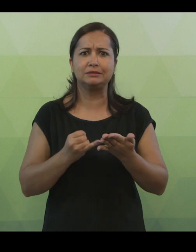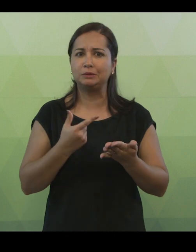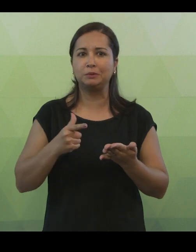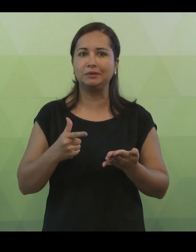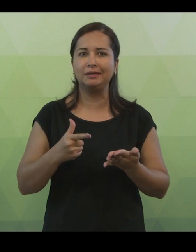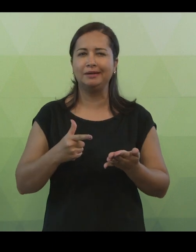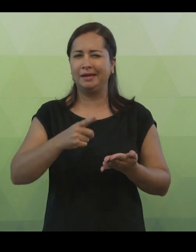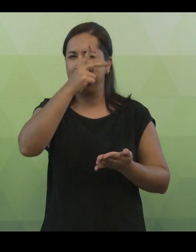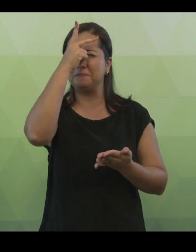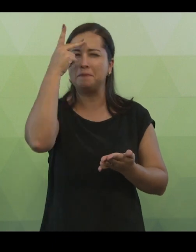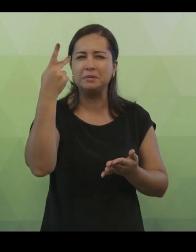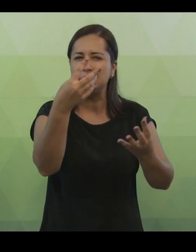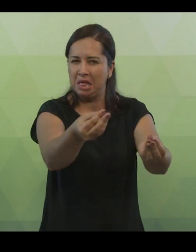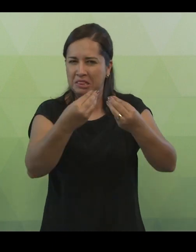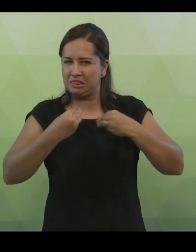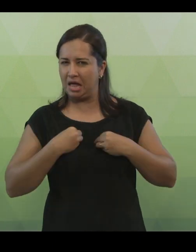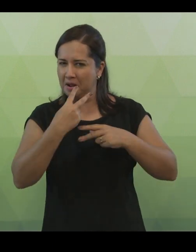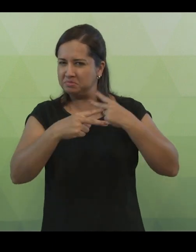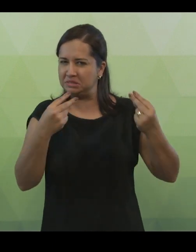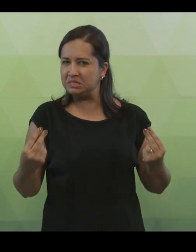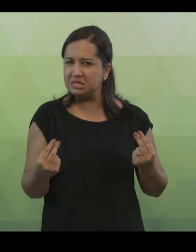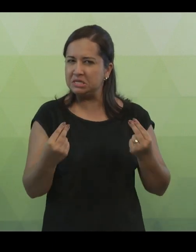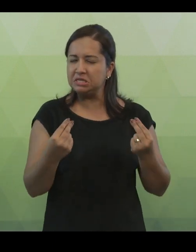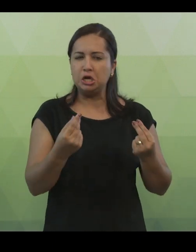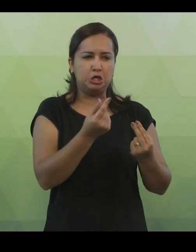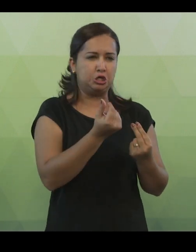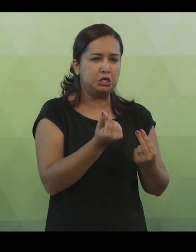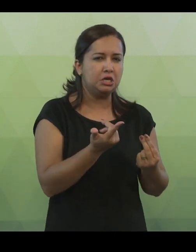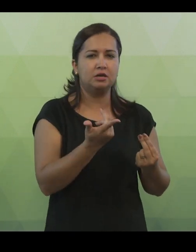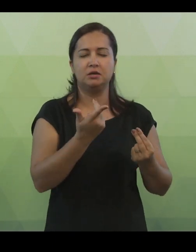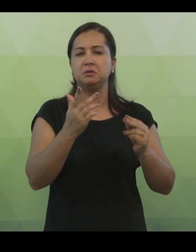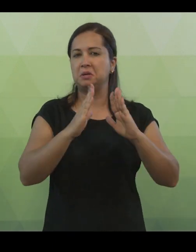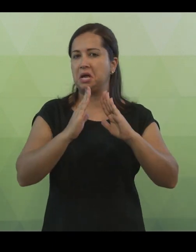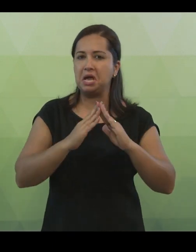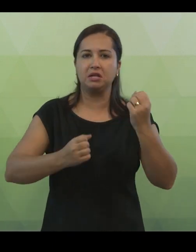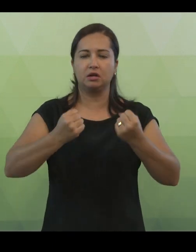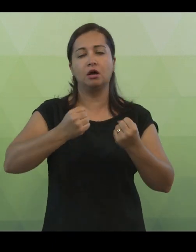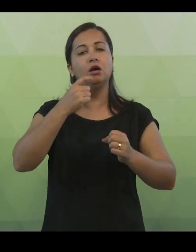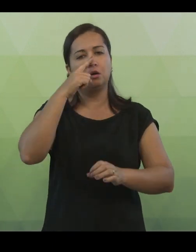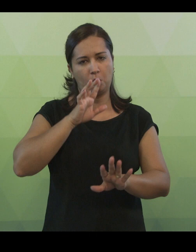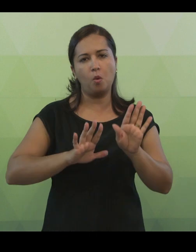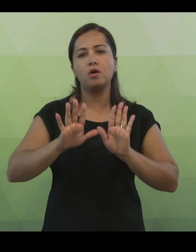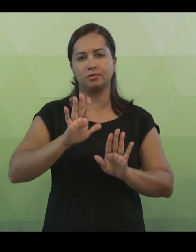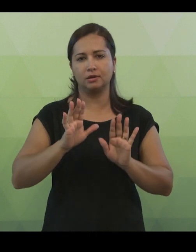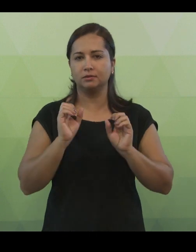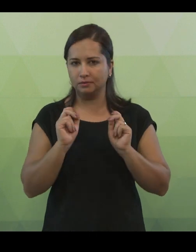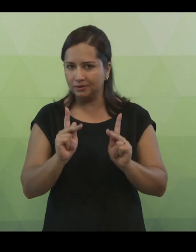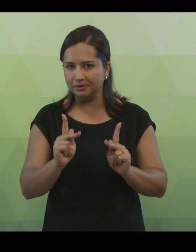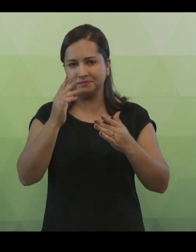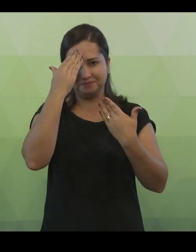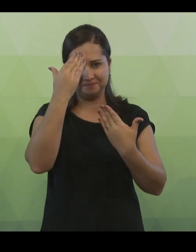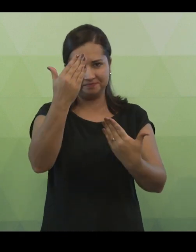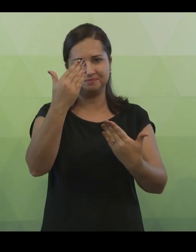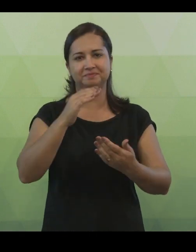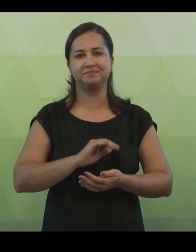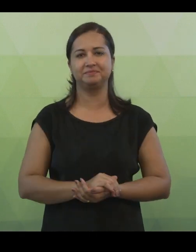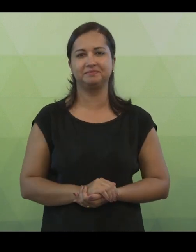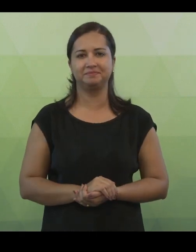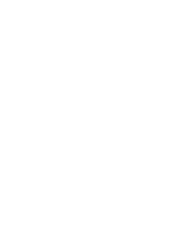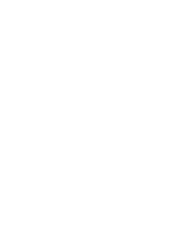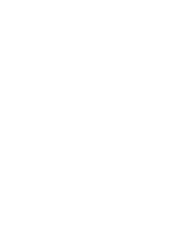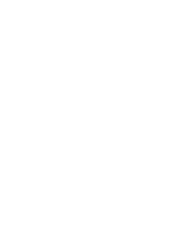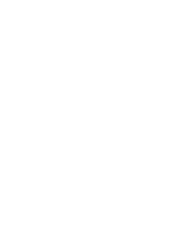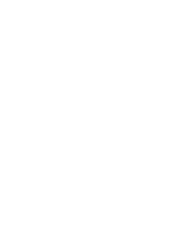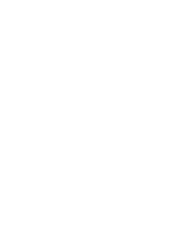sempre desconfie, né? Sempre cheque as informações, sempre tenha o pé atrás, tá? Para vocês não caírem em um golpe, ok? Obrigado.